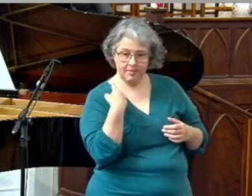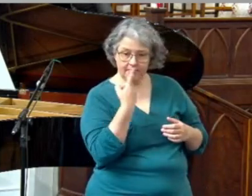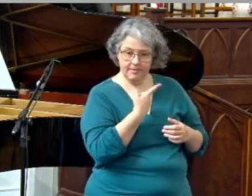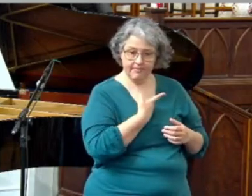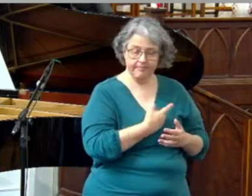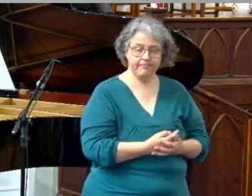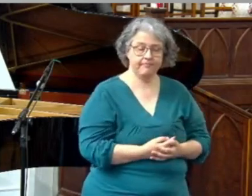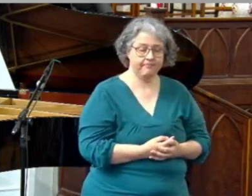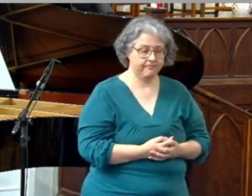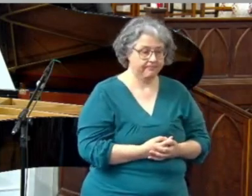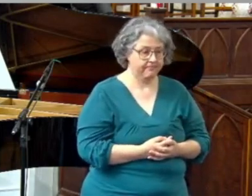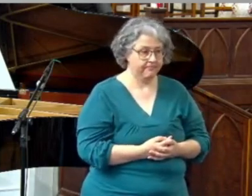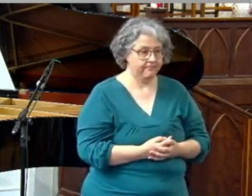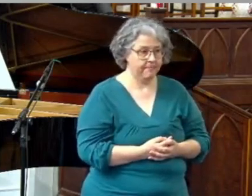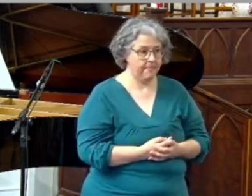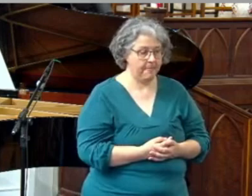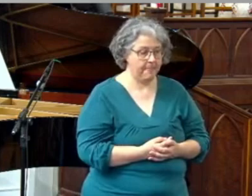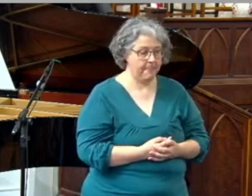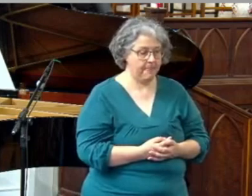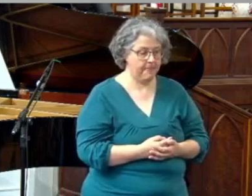O texto nos leva